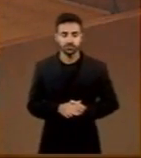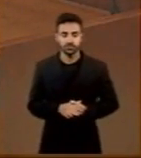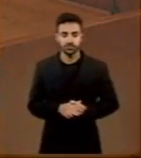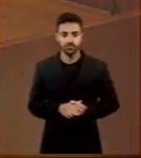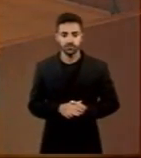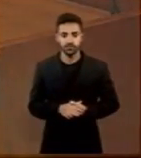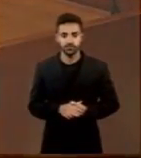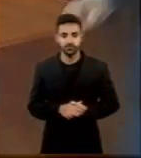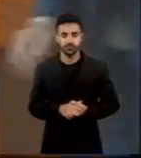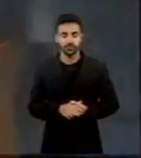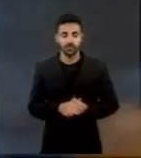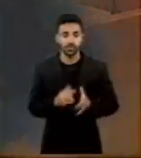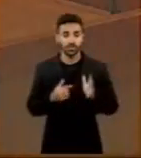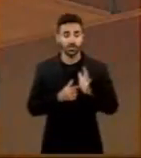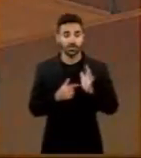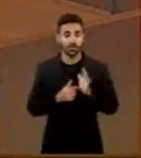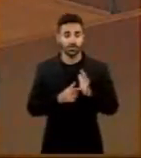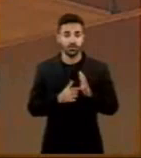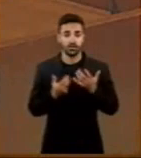os artigos